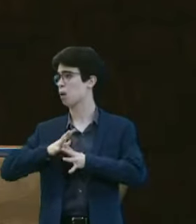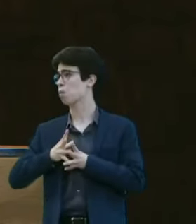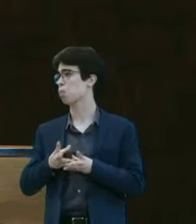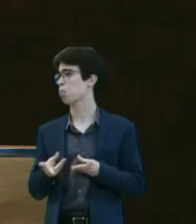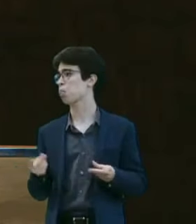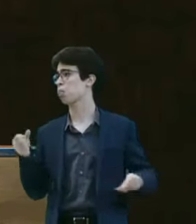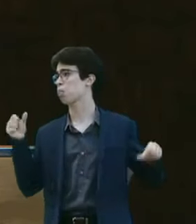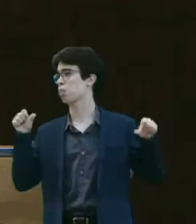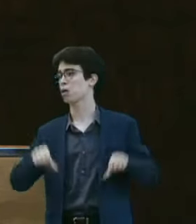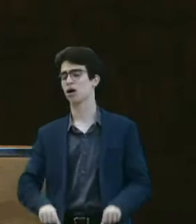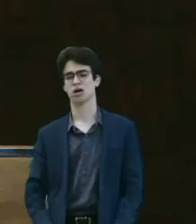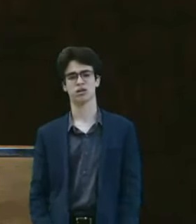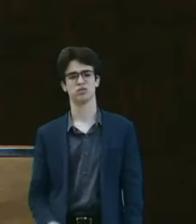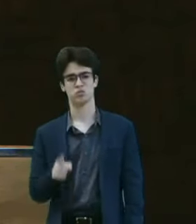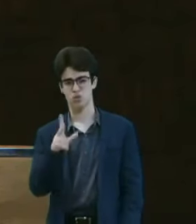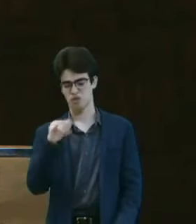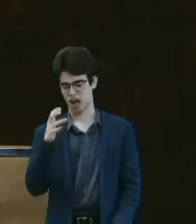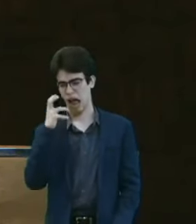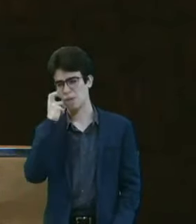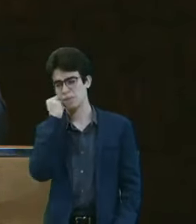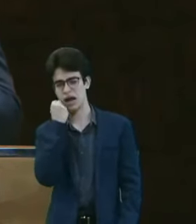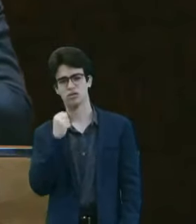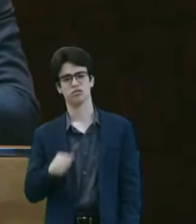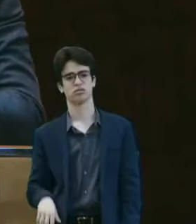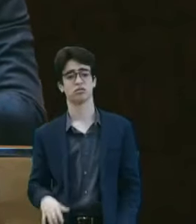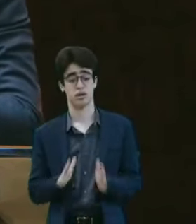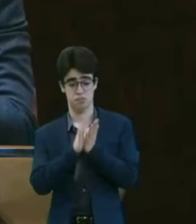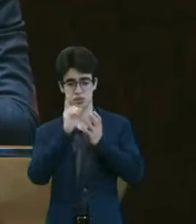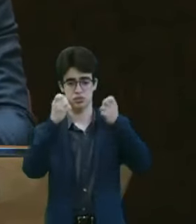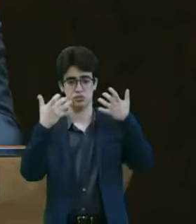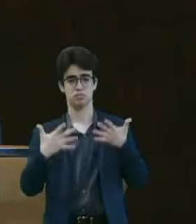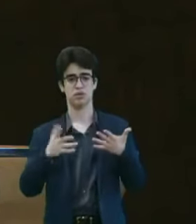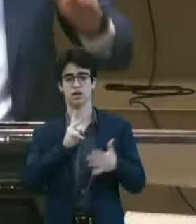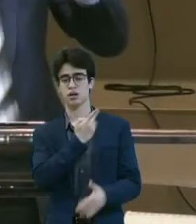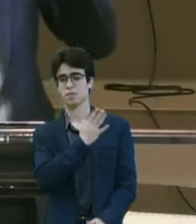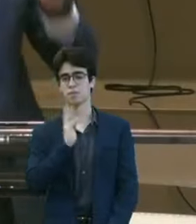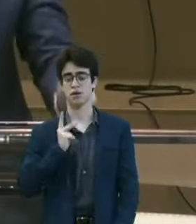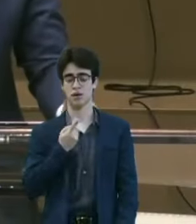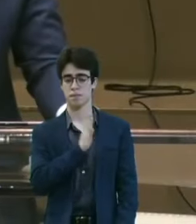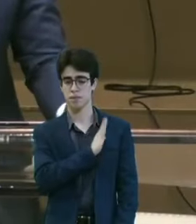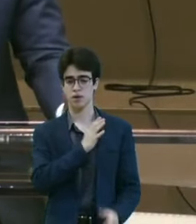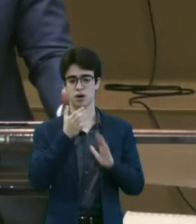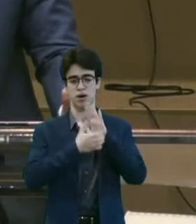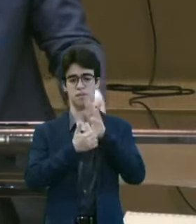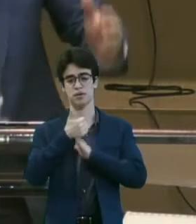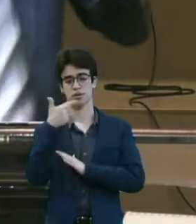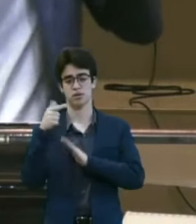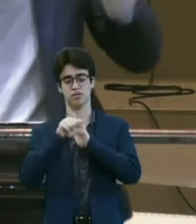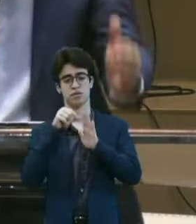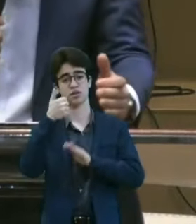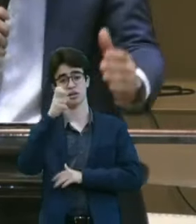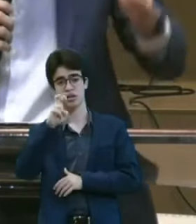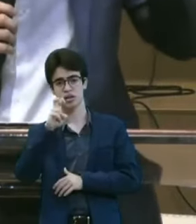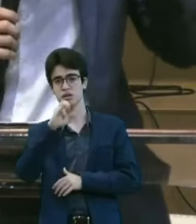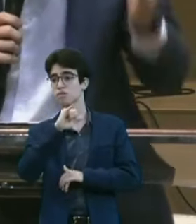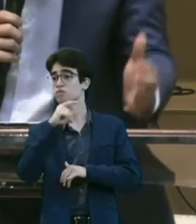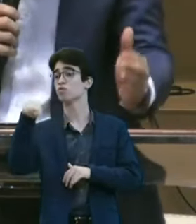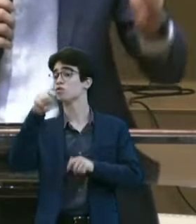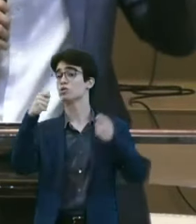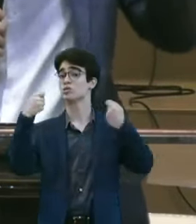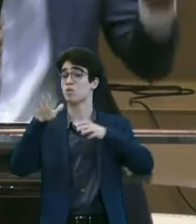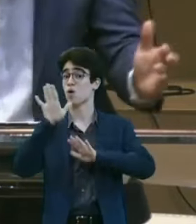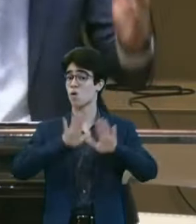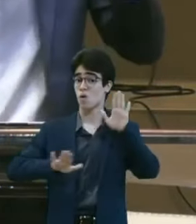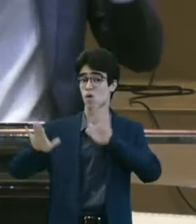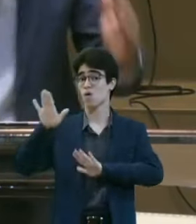Isso vai te tornar amargo. A palavra de Deus diz em Hebreus 12:15: cuidem que ninguém se